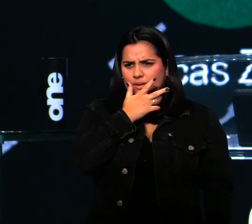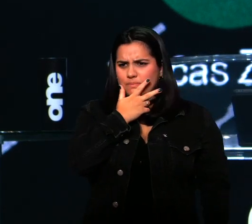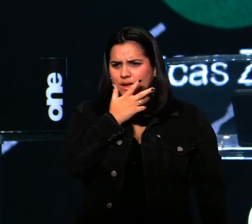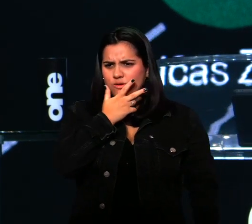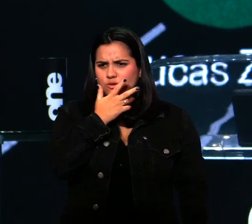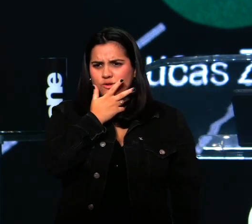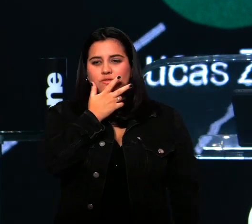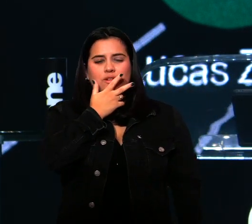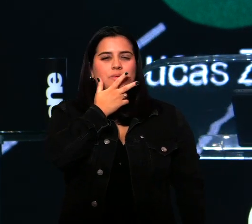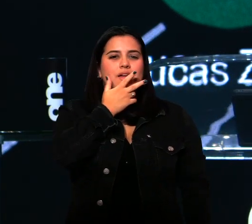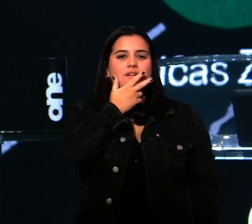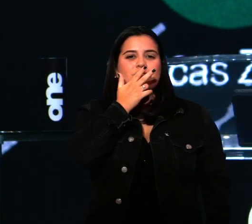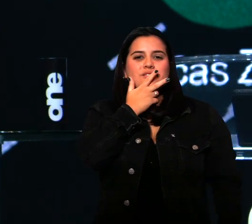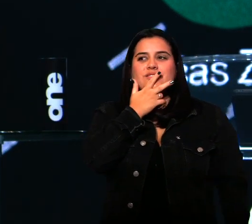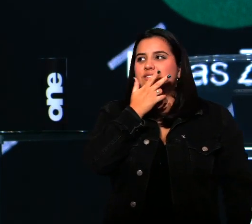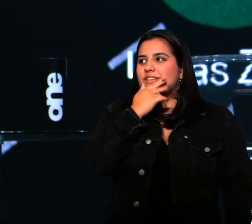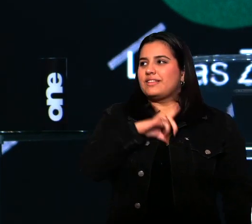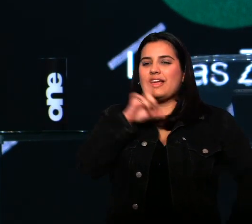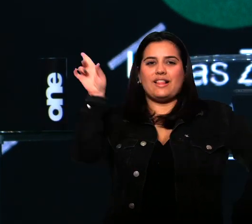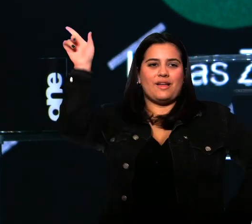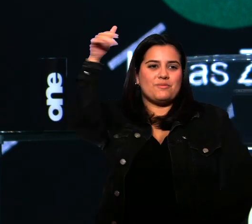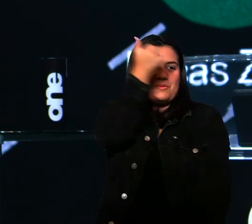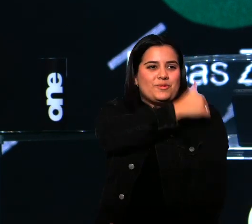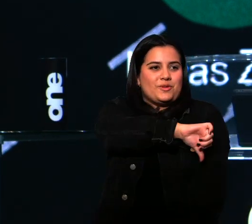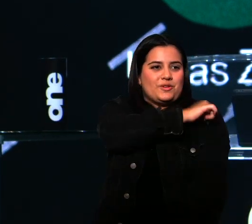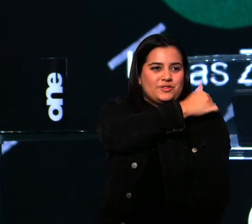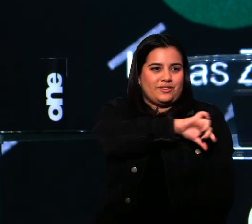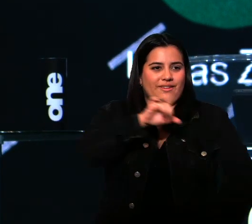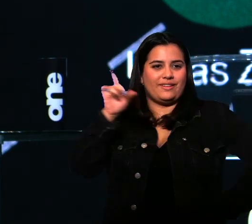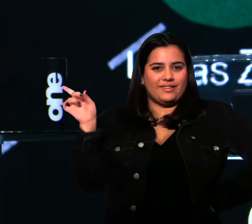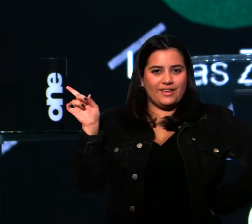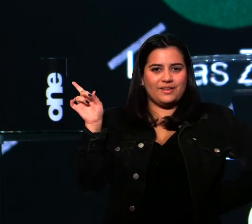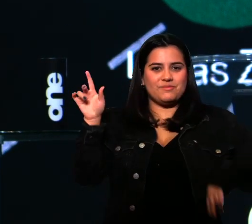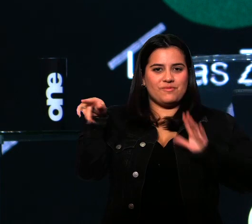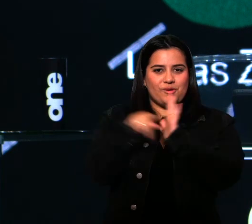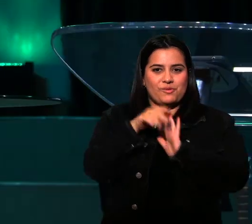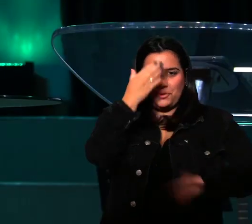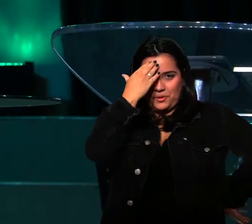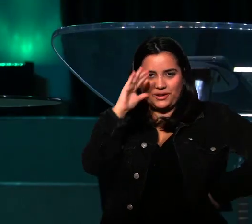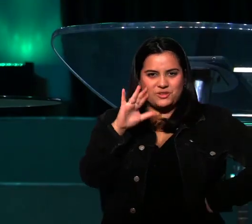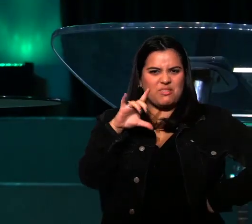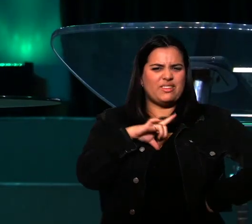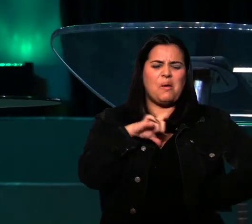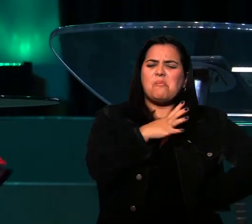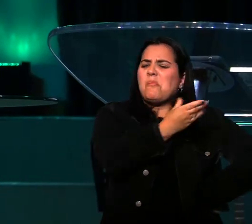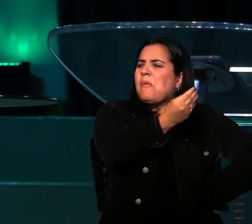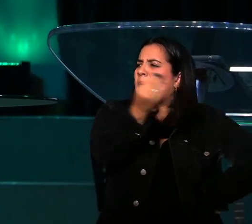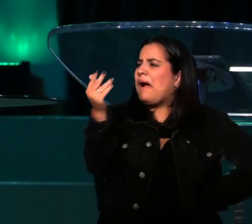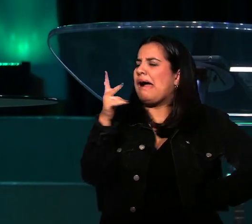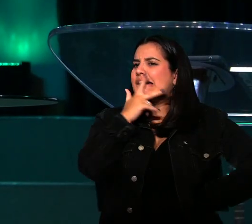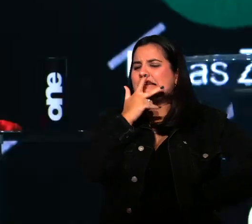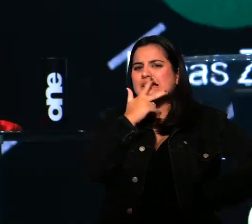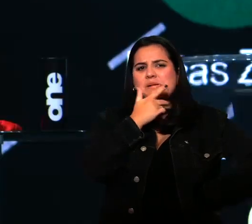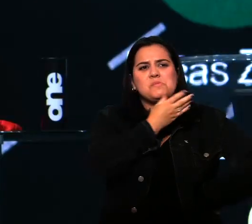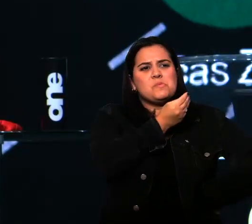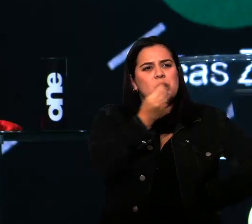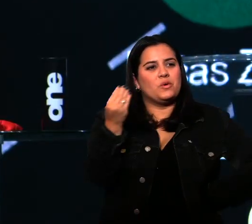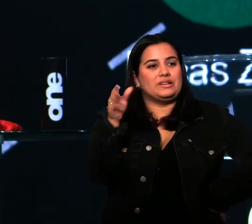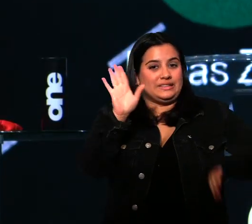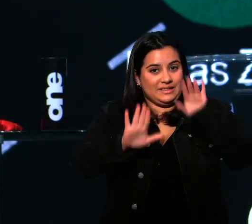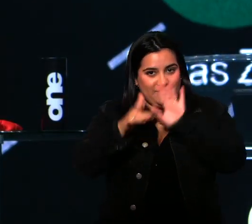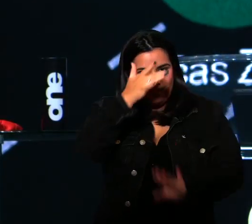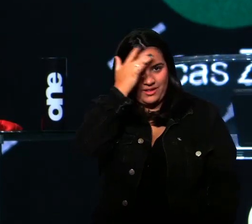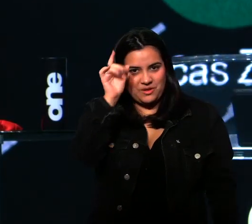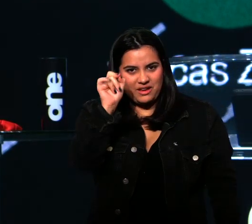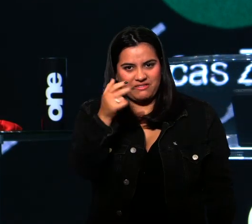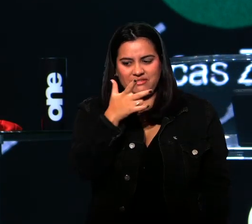Sei porque tem um êxodo diretamente do Rio de Janeiro para o sul do país aí, especialmente em Curitiba. Tem muito flamenguista. Dizem por aí que o Flamengo é aquele